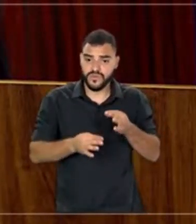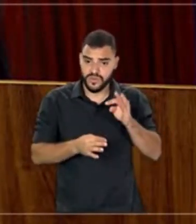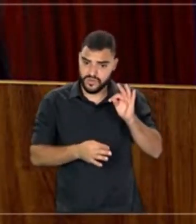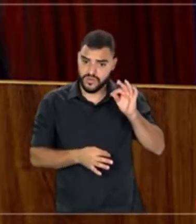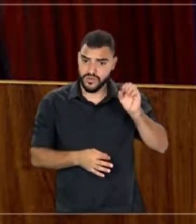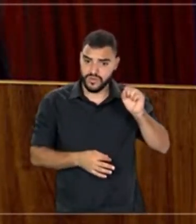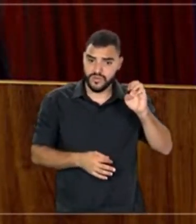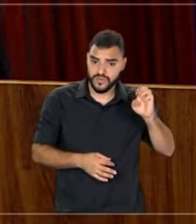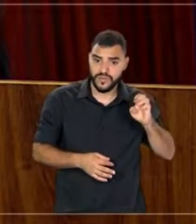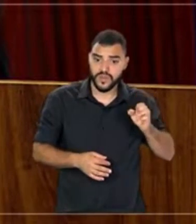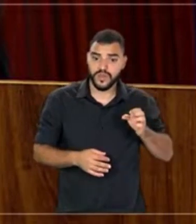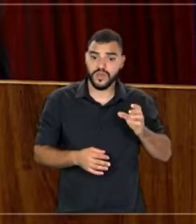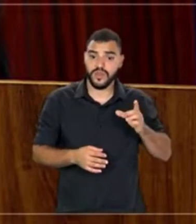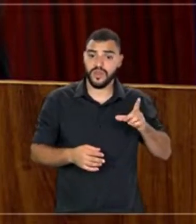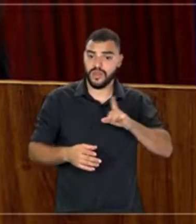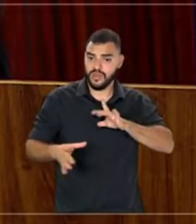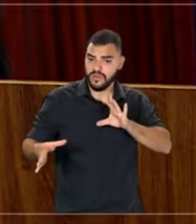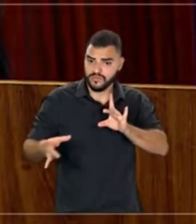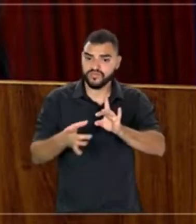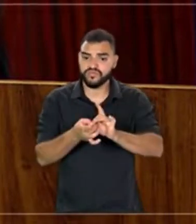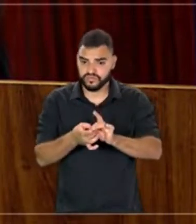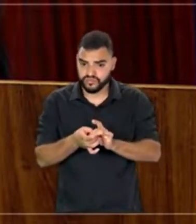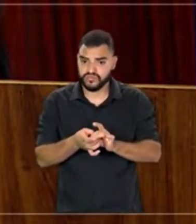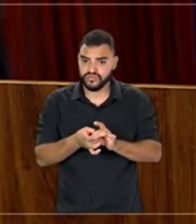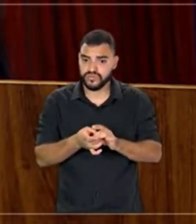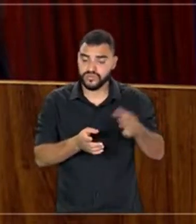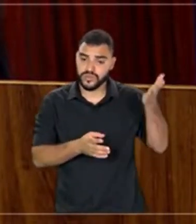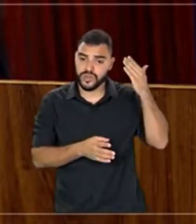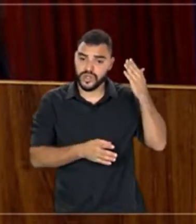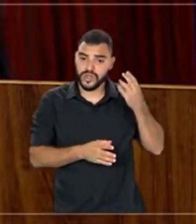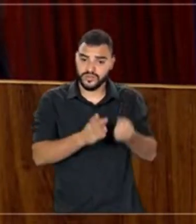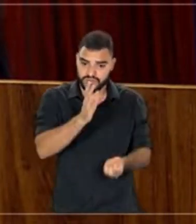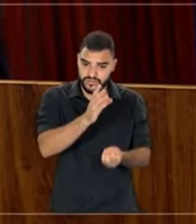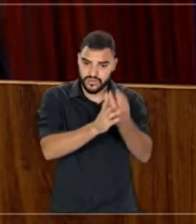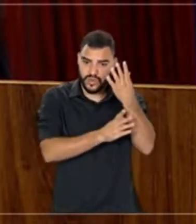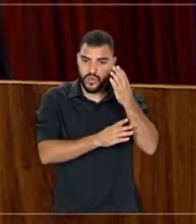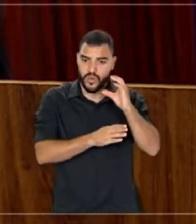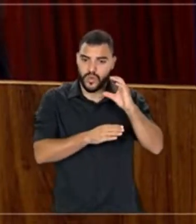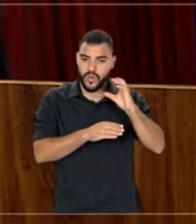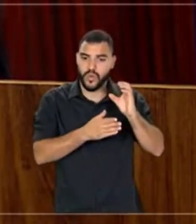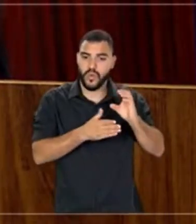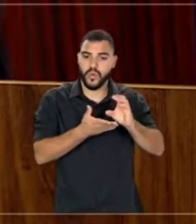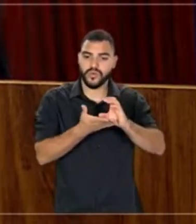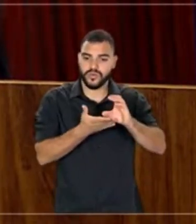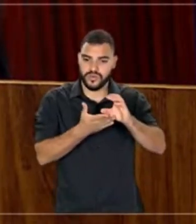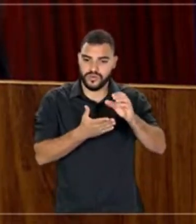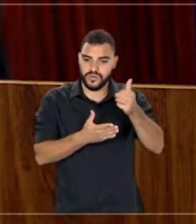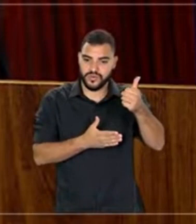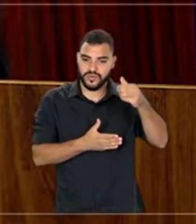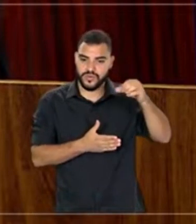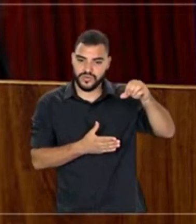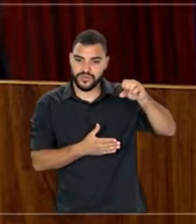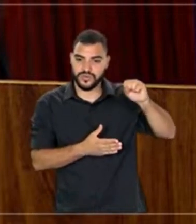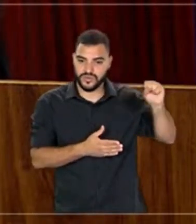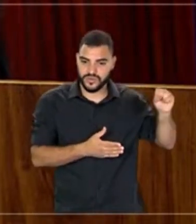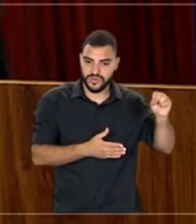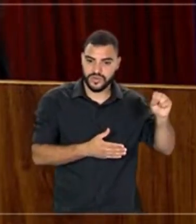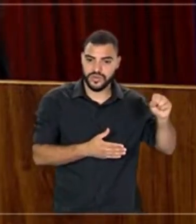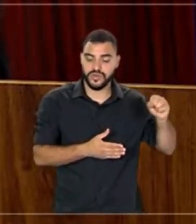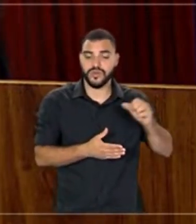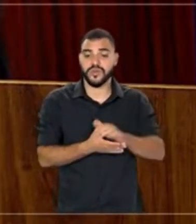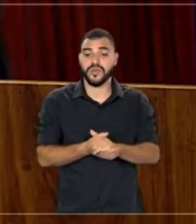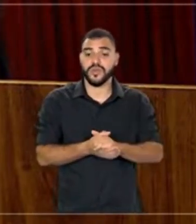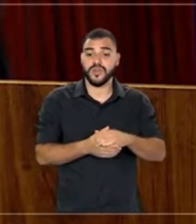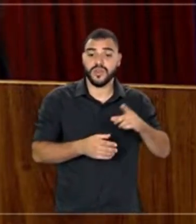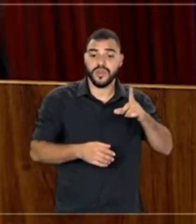todo. Nós vivemos, desde a Constituição de 1988, o maior período